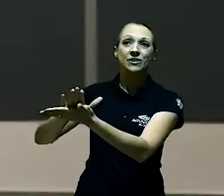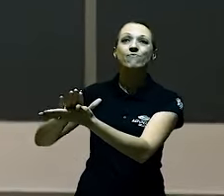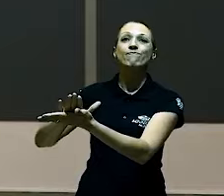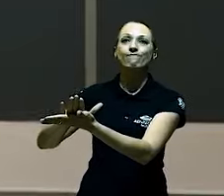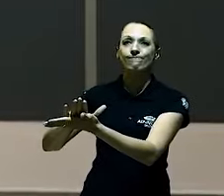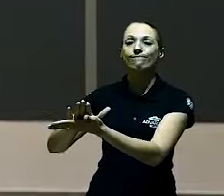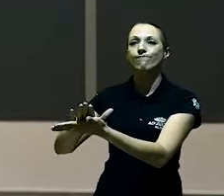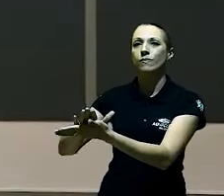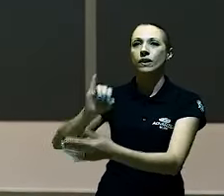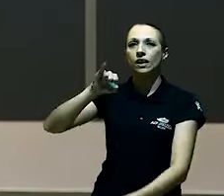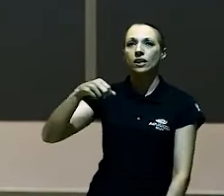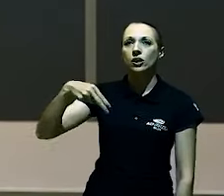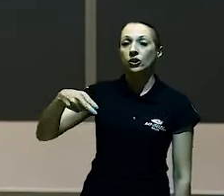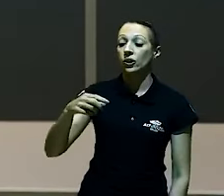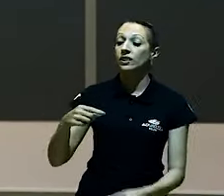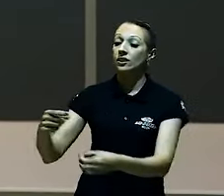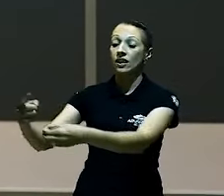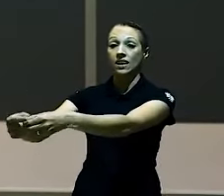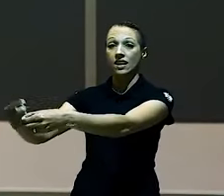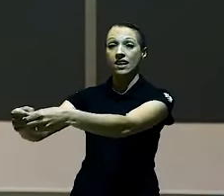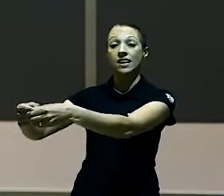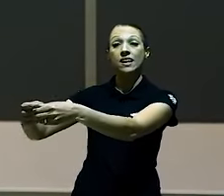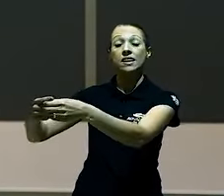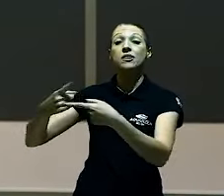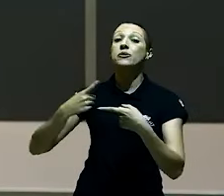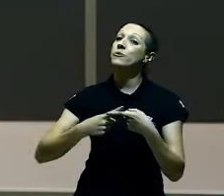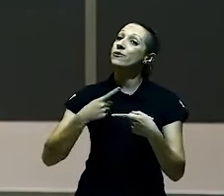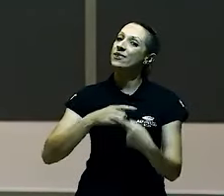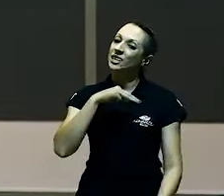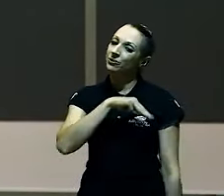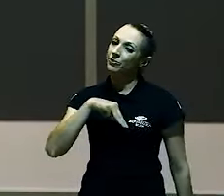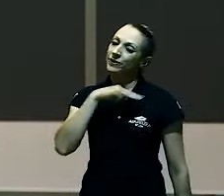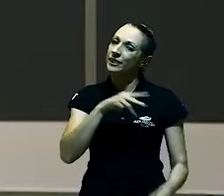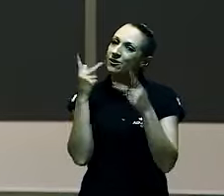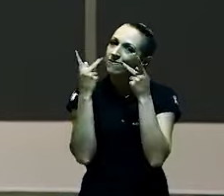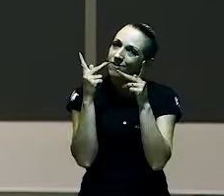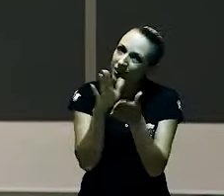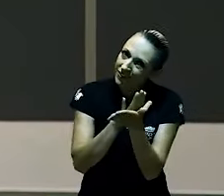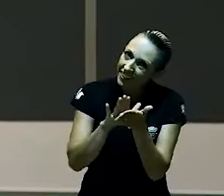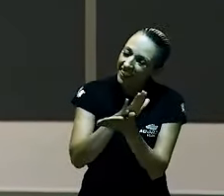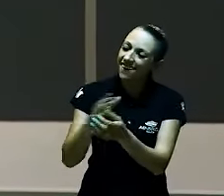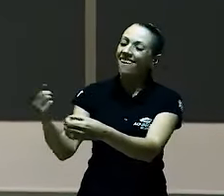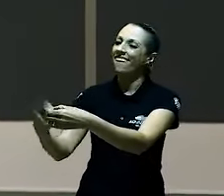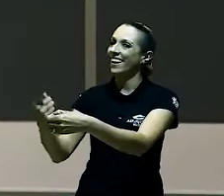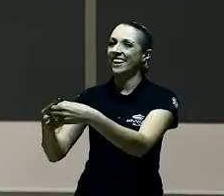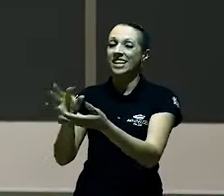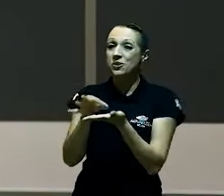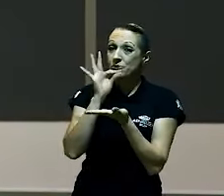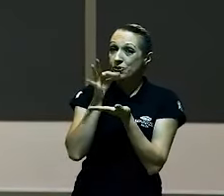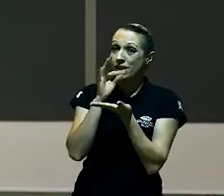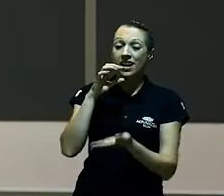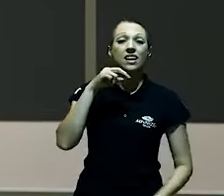Ele queria ir para Tarsis, porque em Tarsis não tinha pregação de missão. Em Tarsis não tinha café missionário. Em Tarsis não tinha